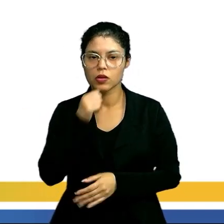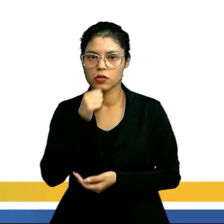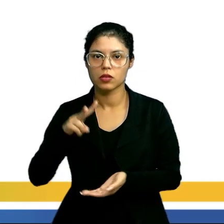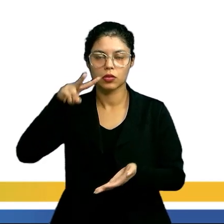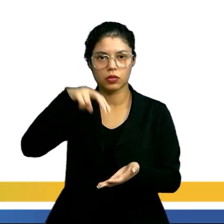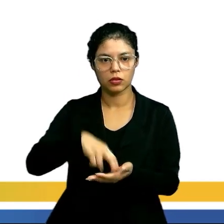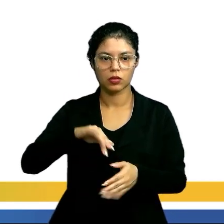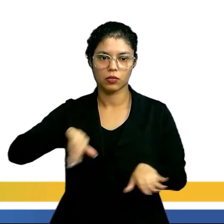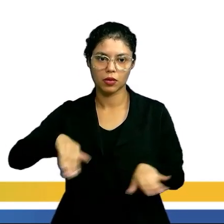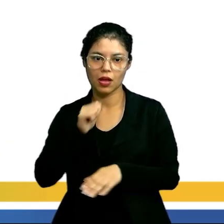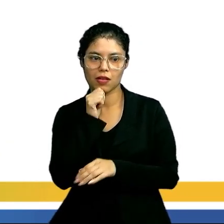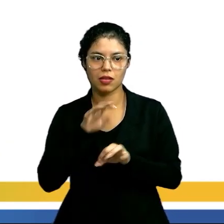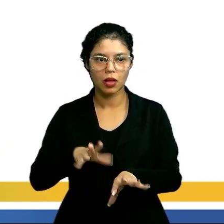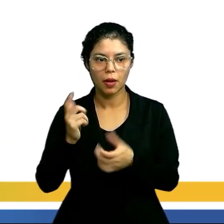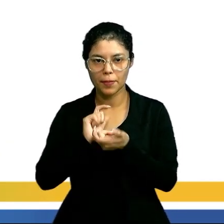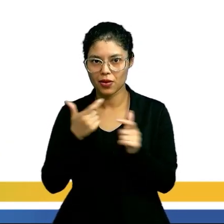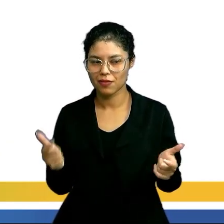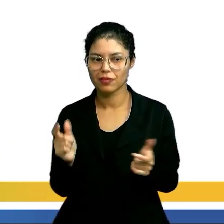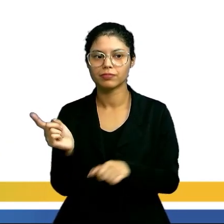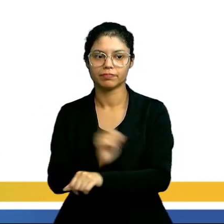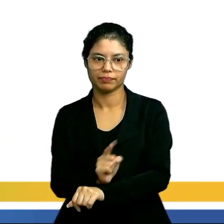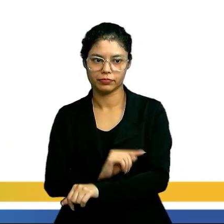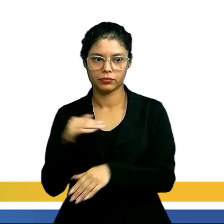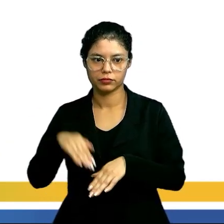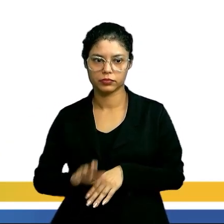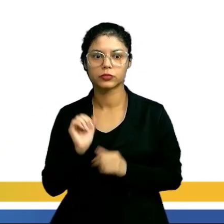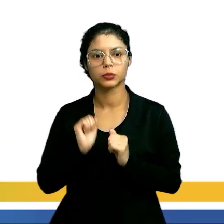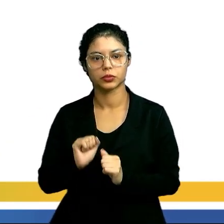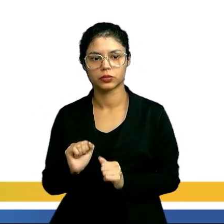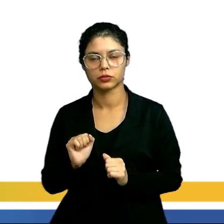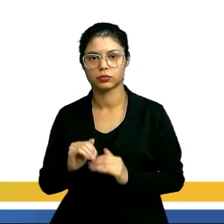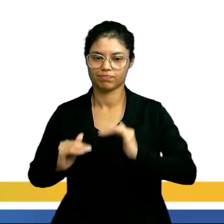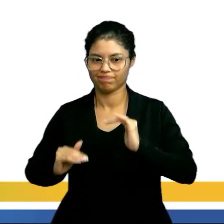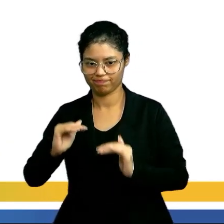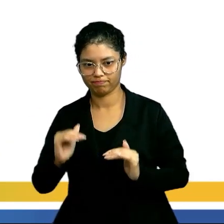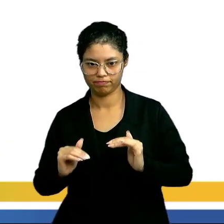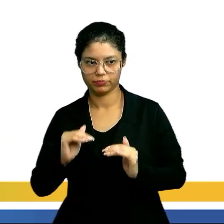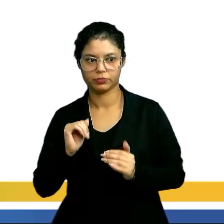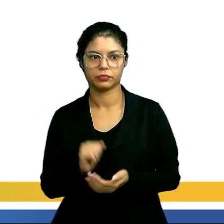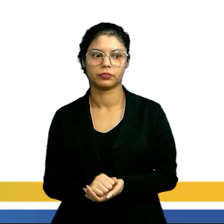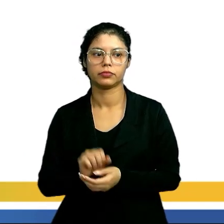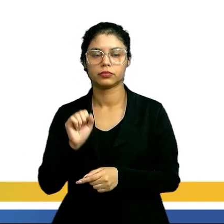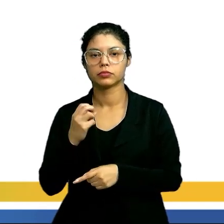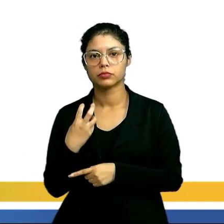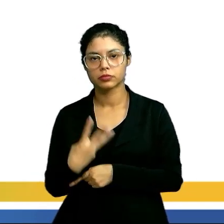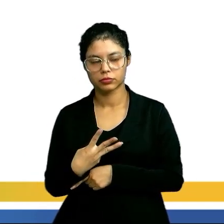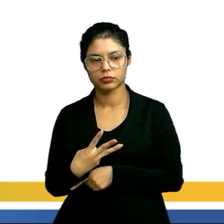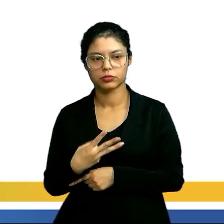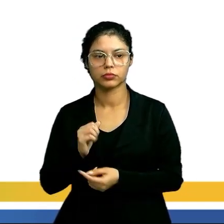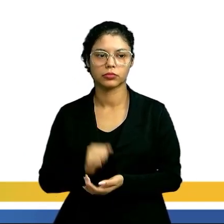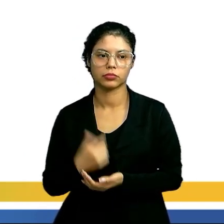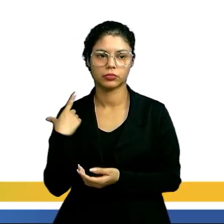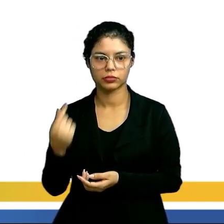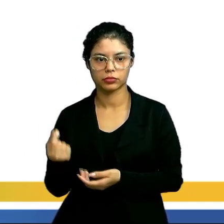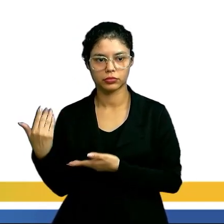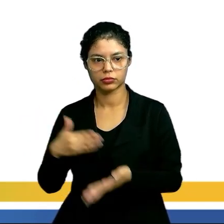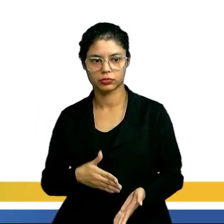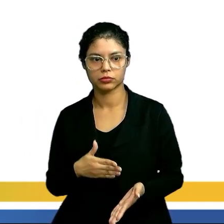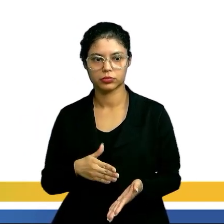Questão 2, agora do livro da Prova Enem, Ciência da Natureza, primeiro ano, página 93. O Grande Colisor de Hadrons,